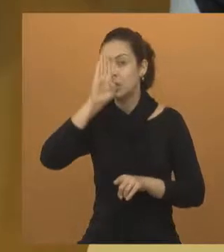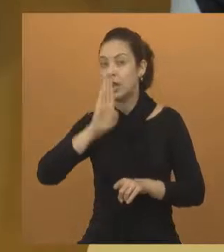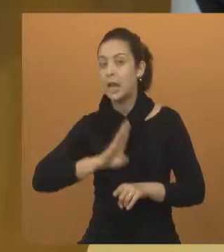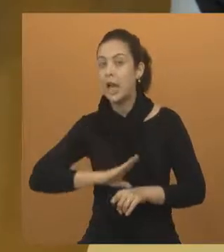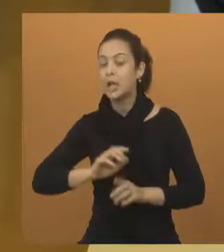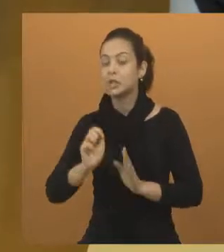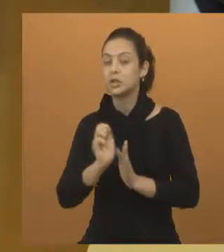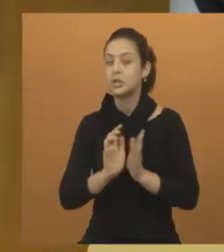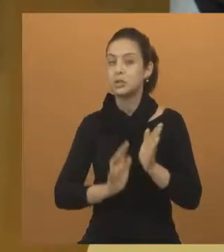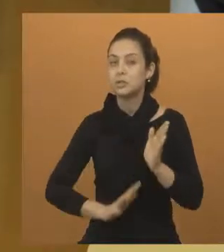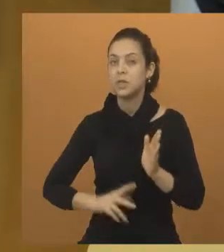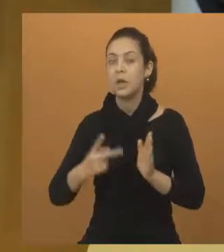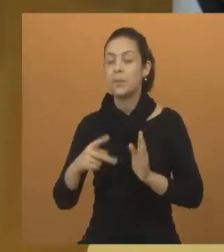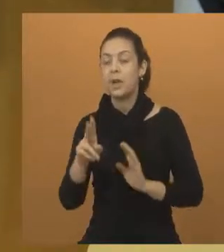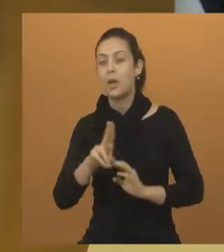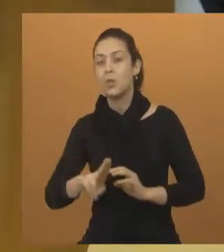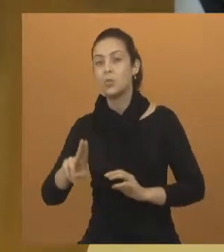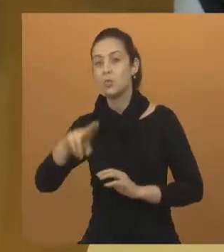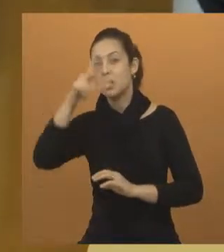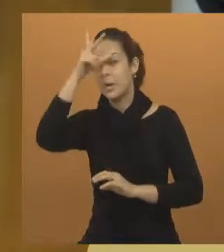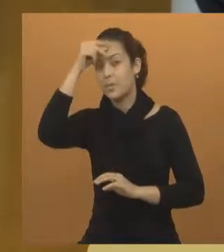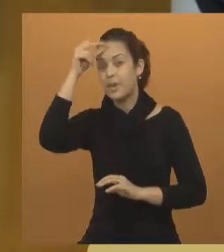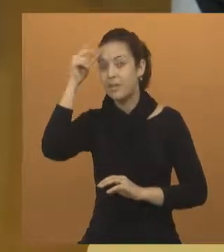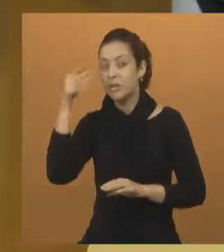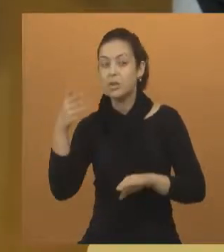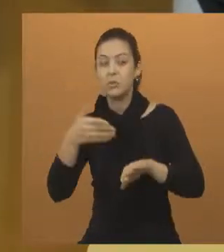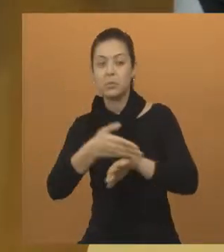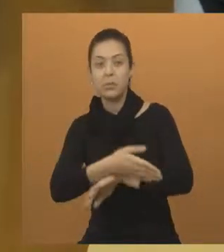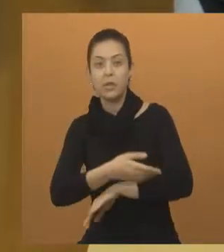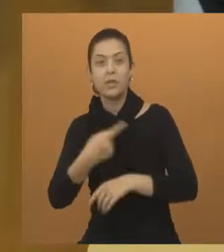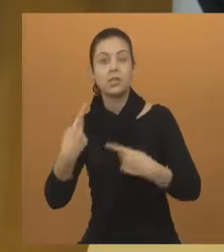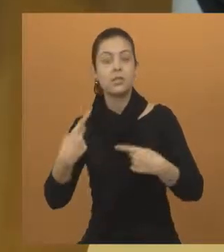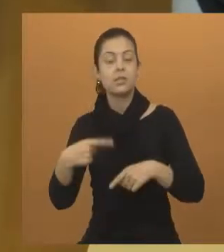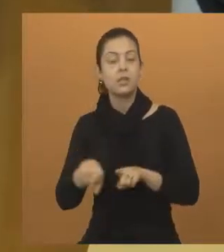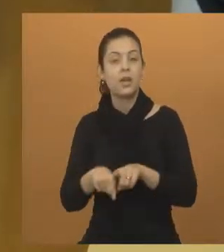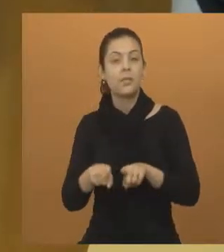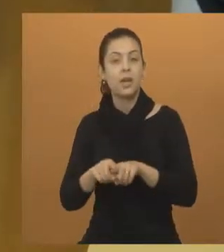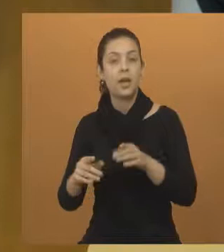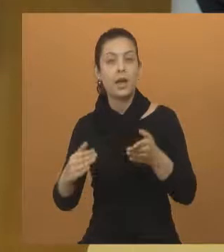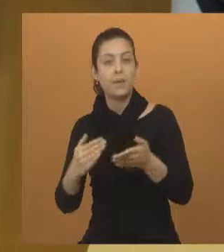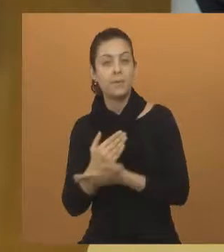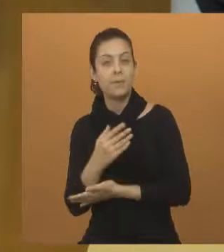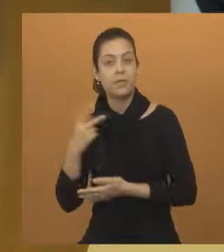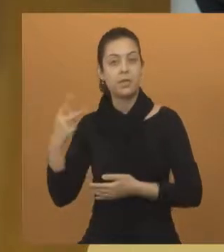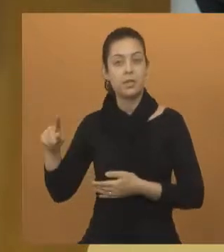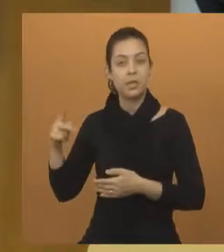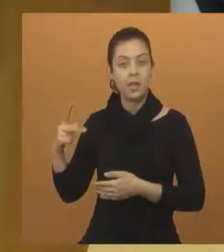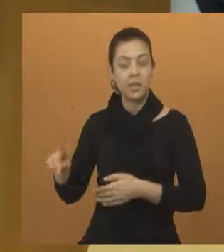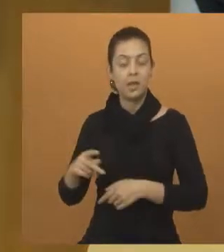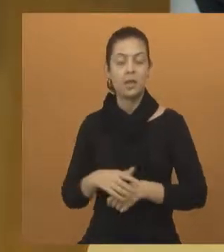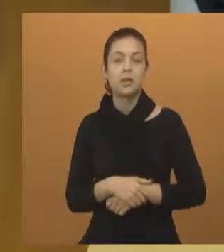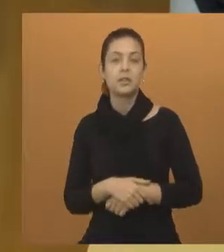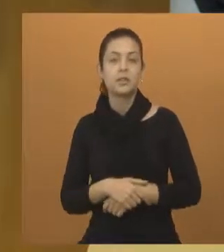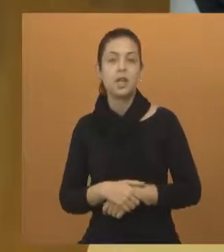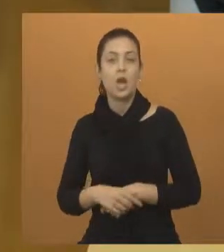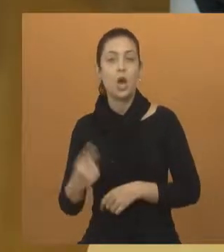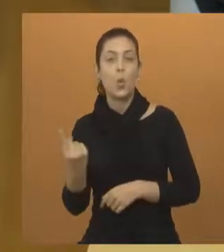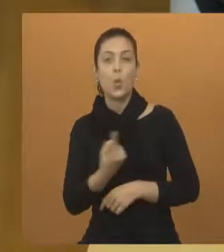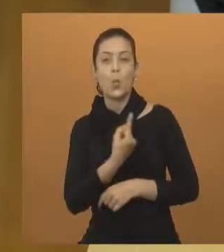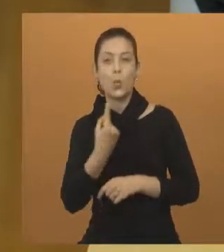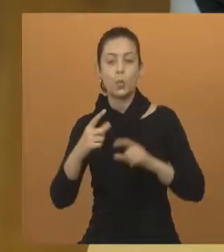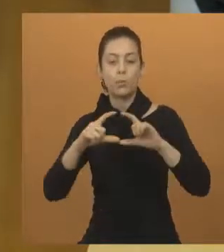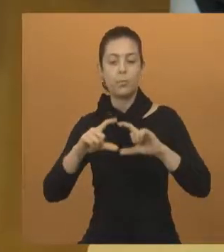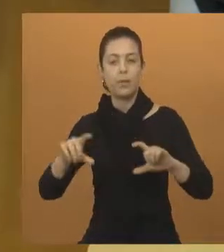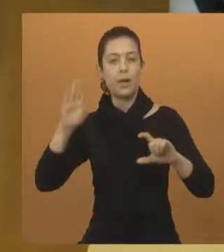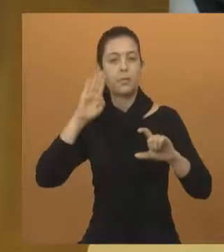suas dependências para uso da prefeitura, a critério e aprovação desta. Parágrafo único, a